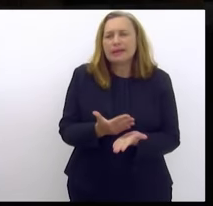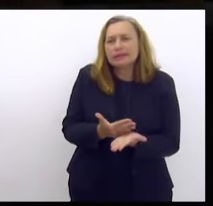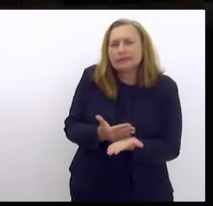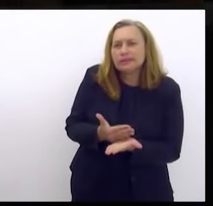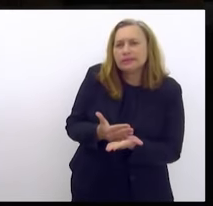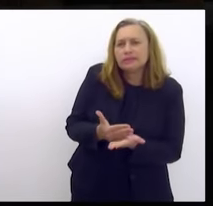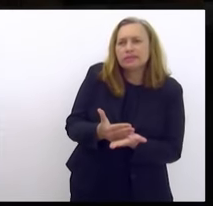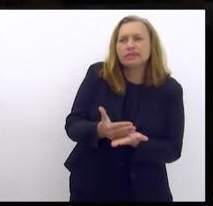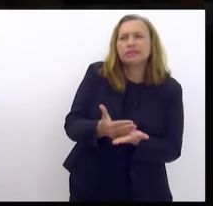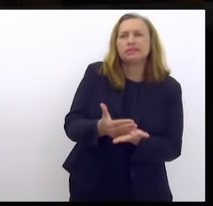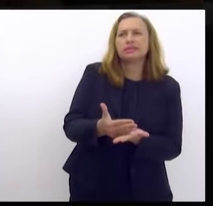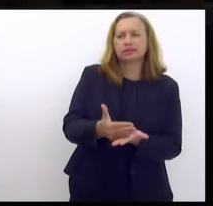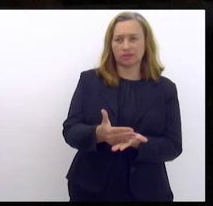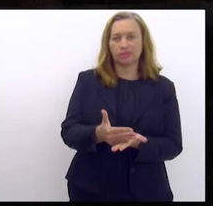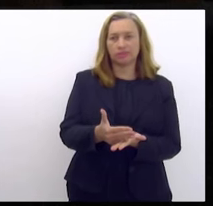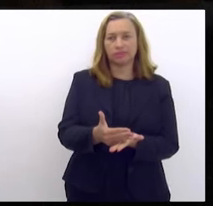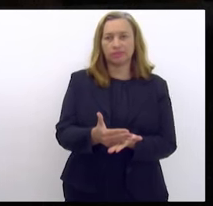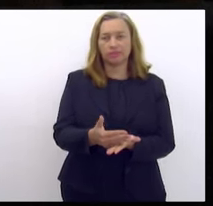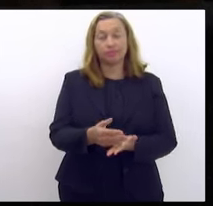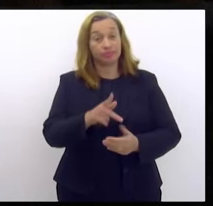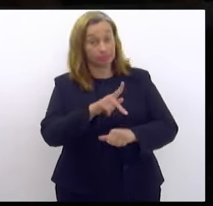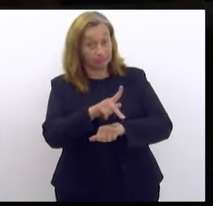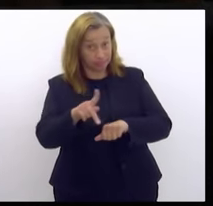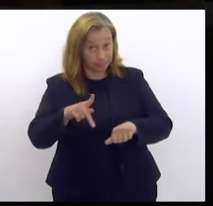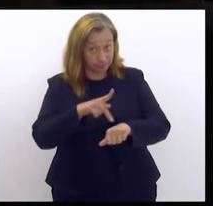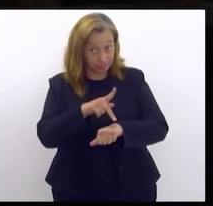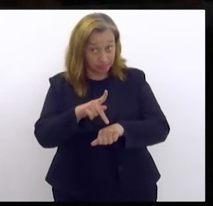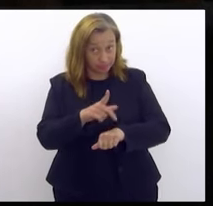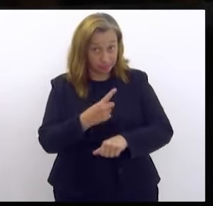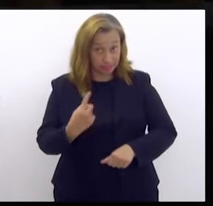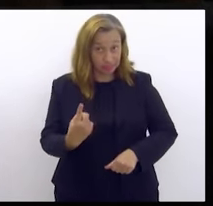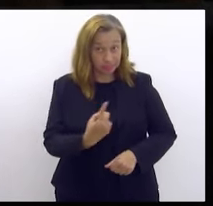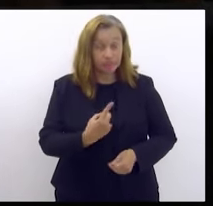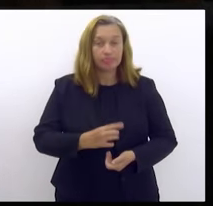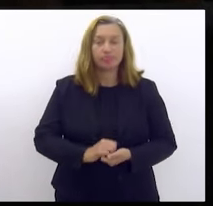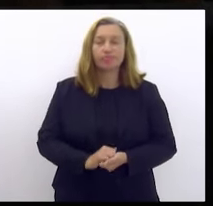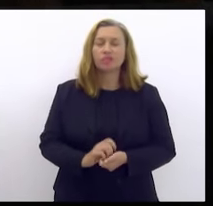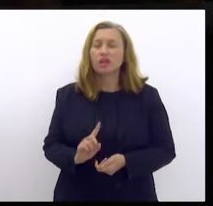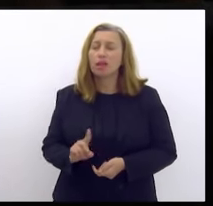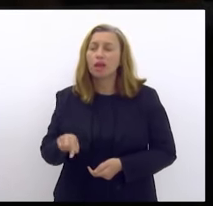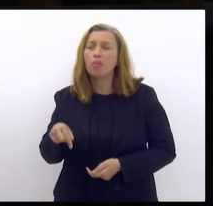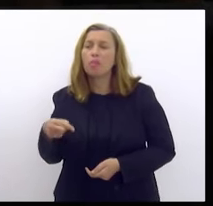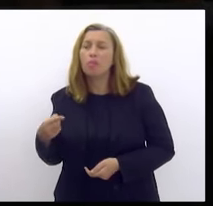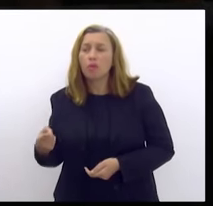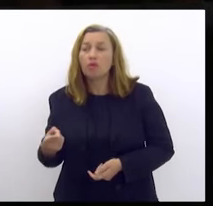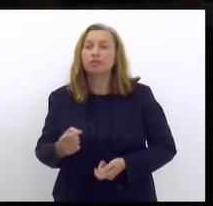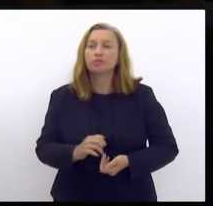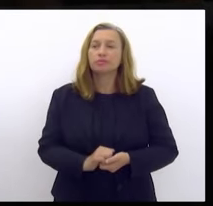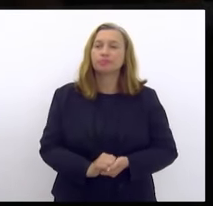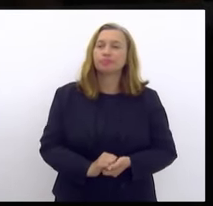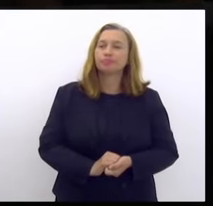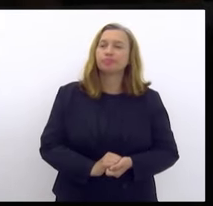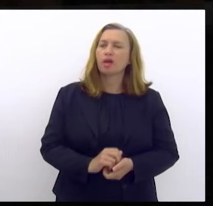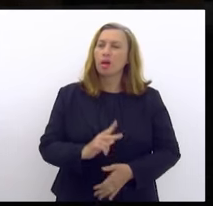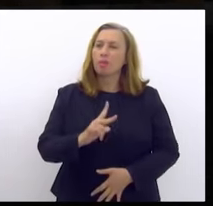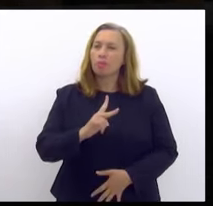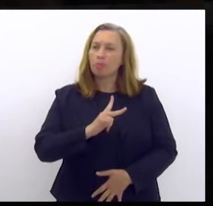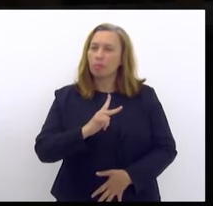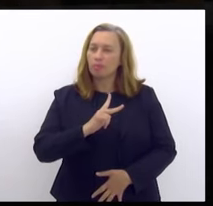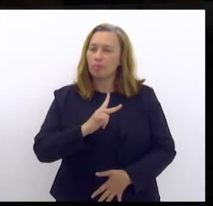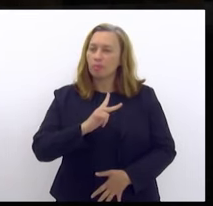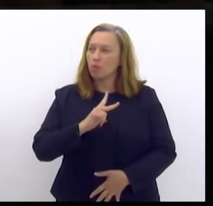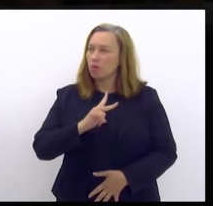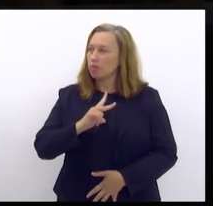pioneira em nosso país. E logo depois dela, a própria Câmara